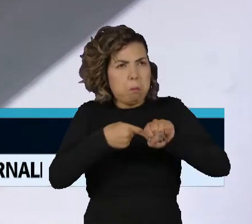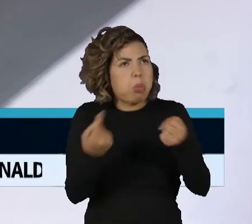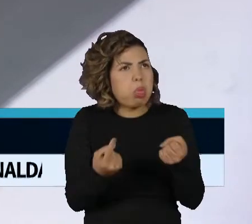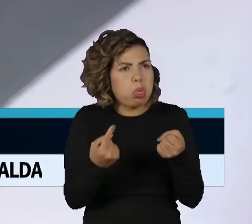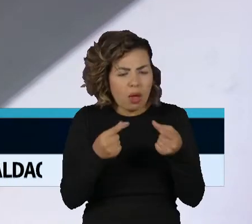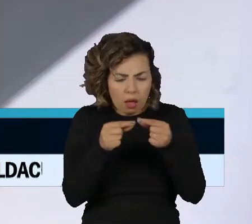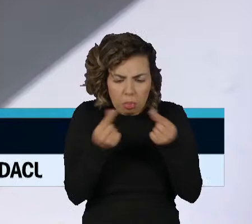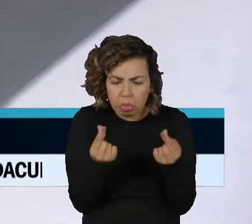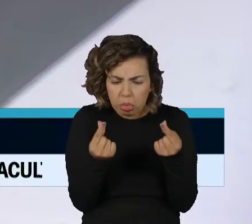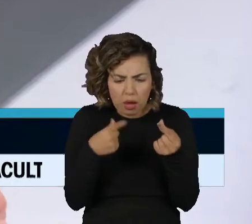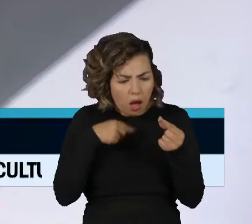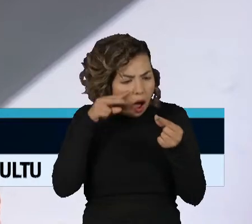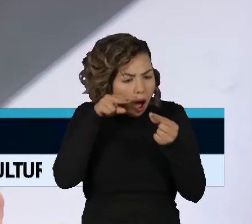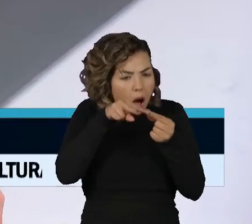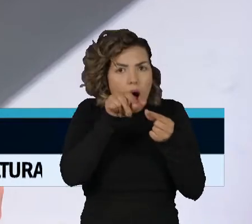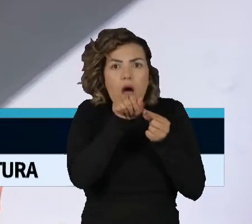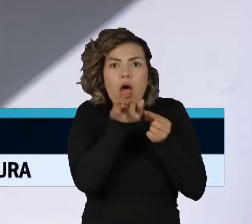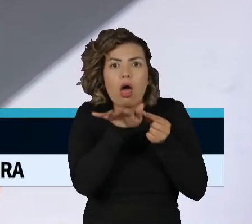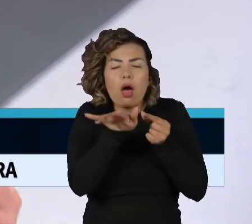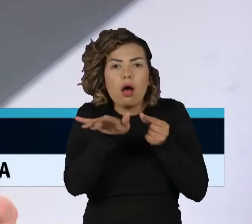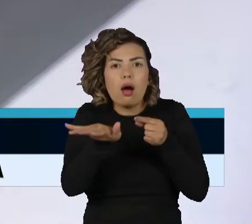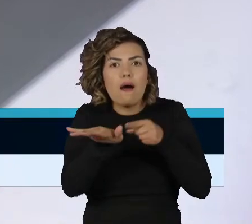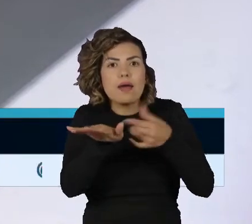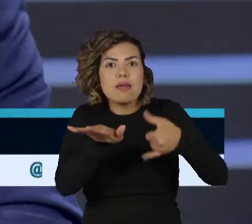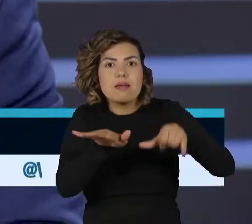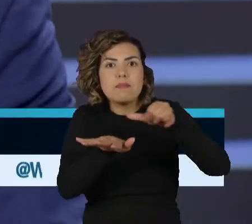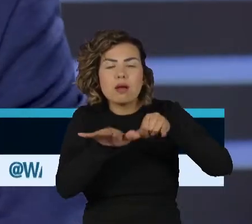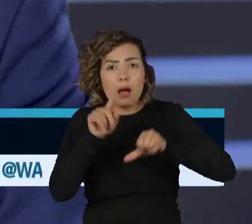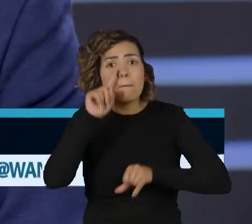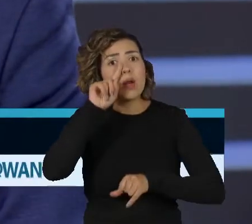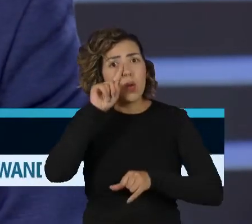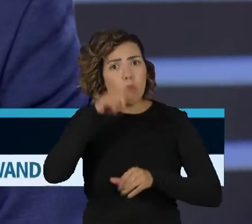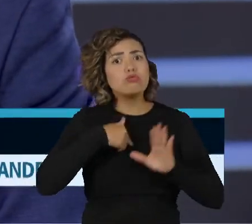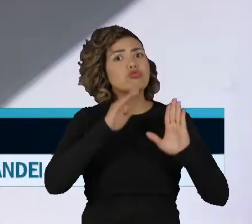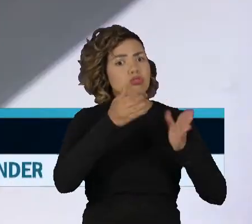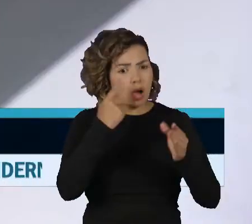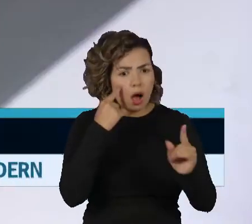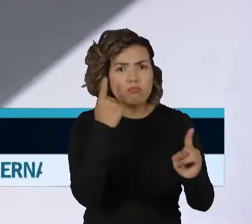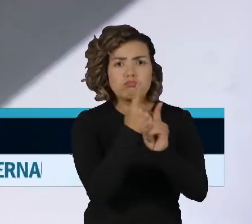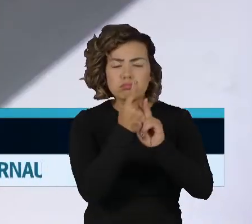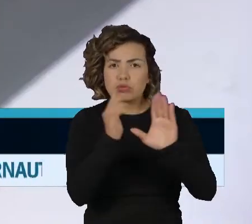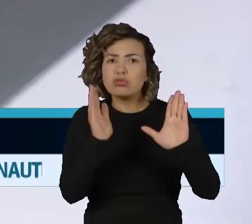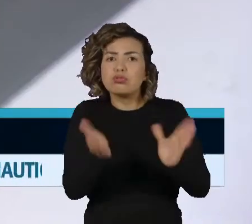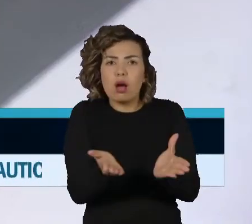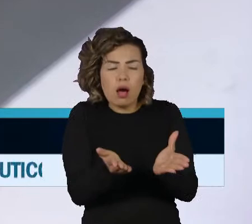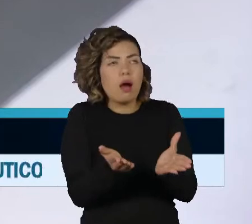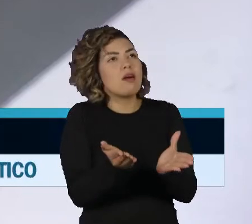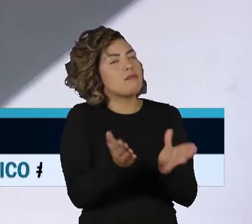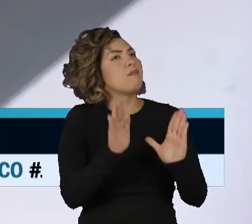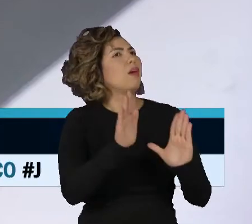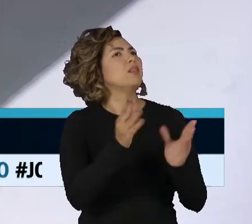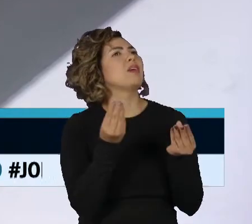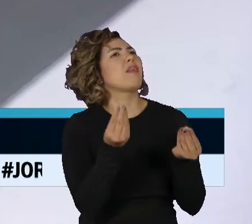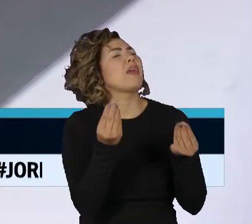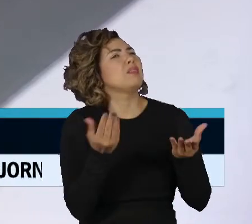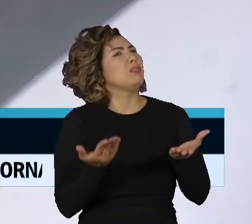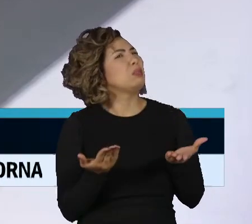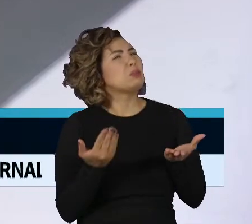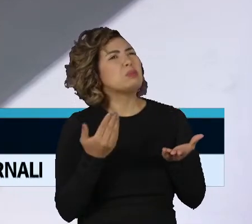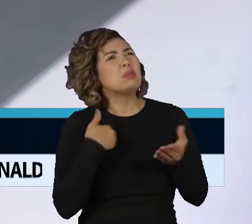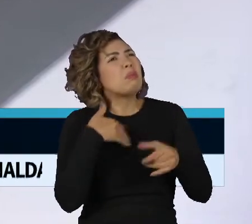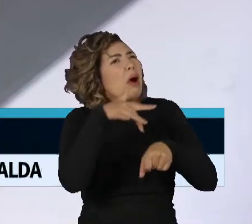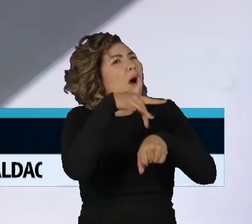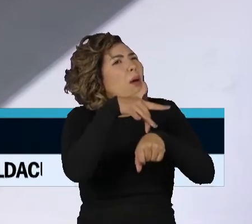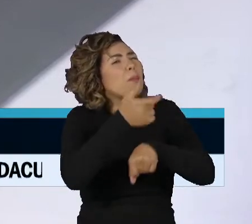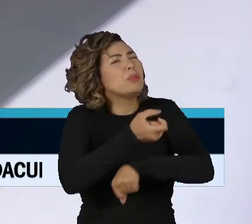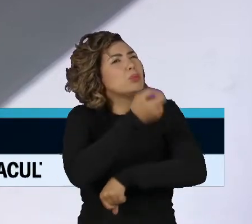não, Ele tem uma ele atraía, consistência porque ele, na peculiar, né? verdade, não se misturava. Agora, realmente não tem justificativa para